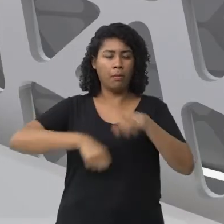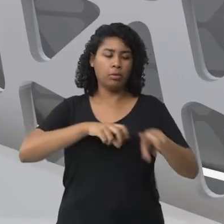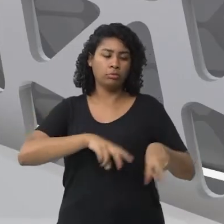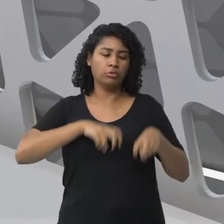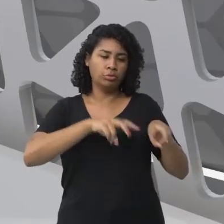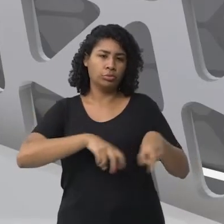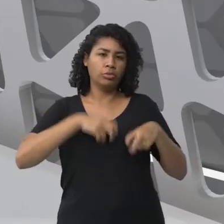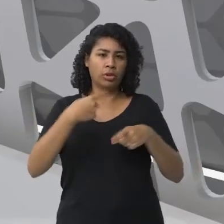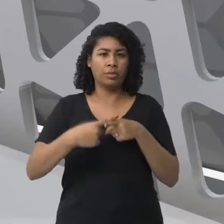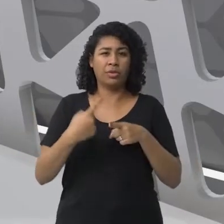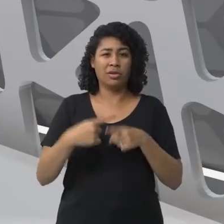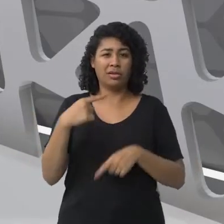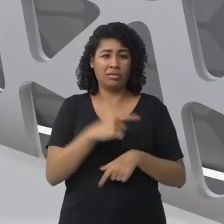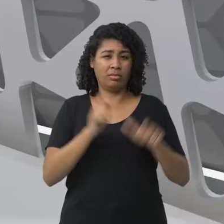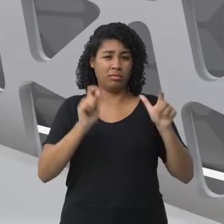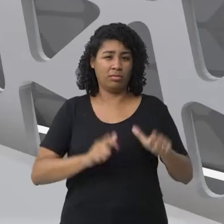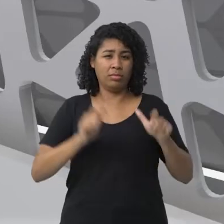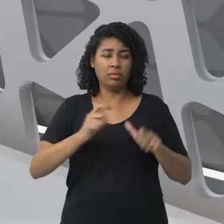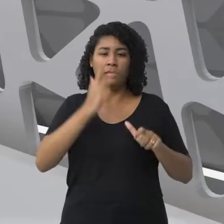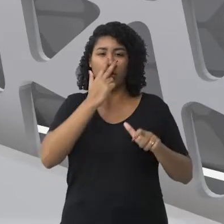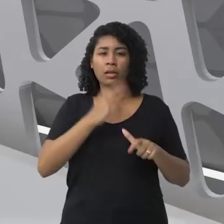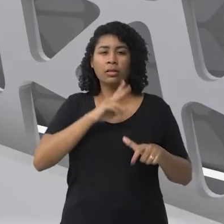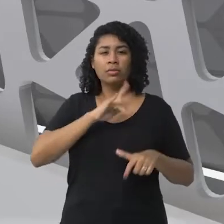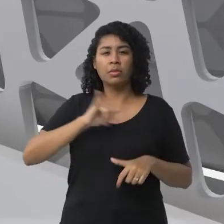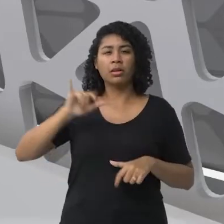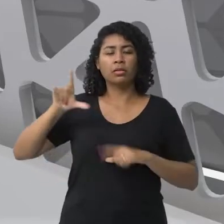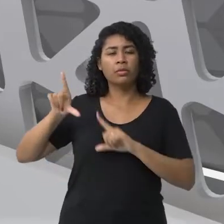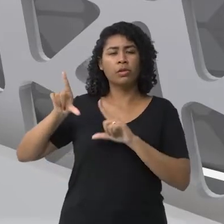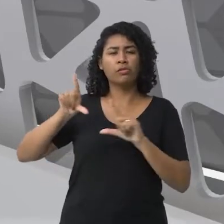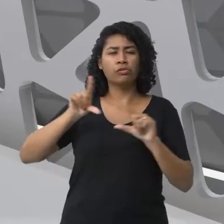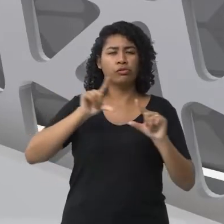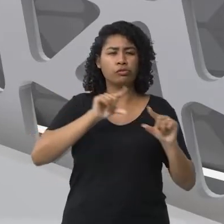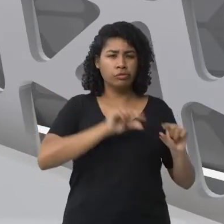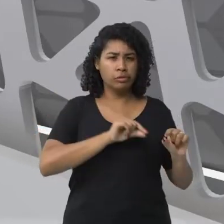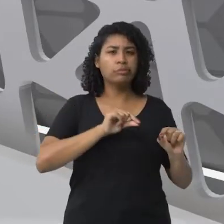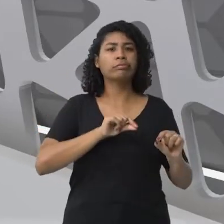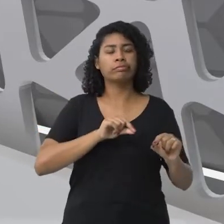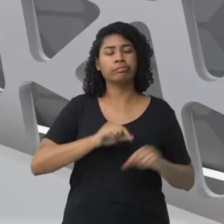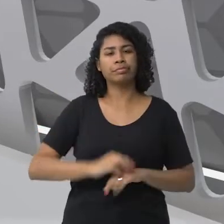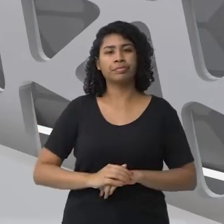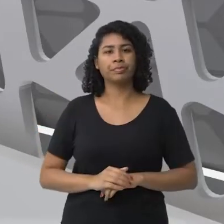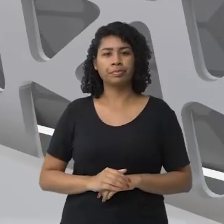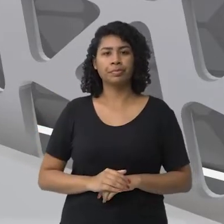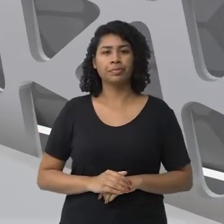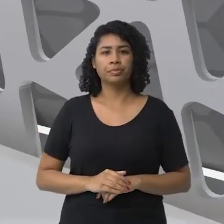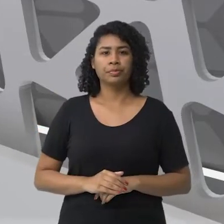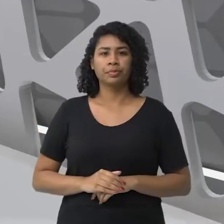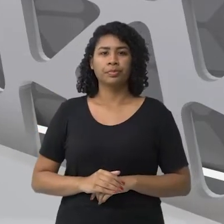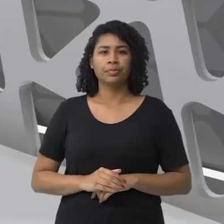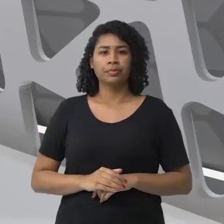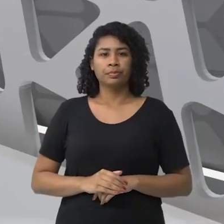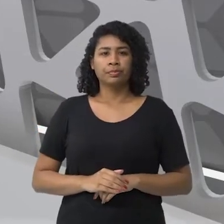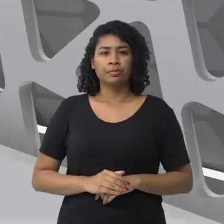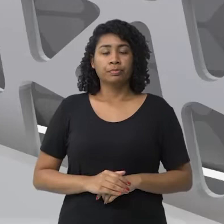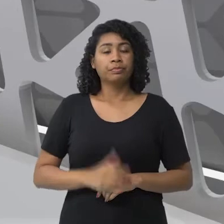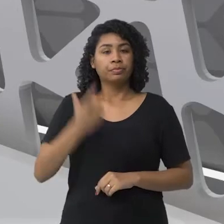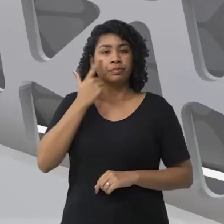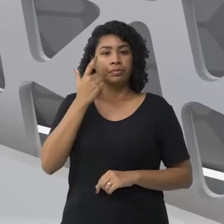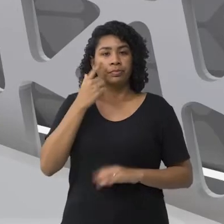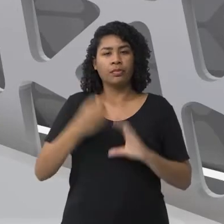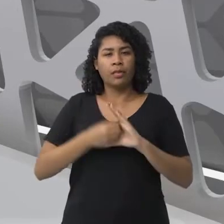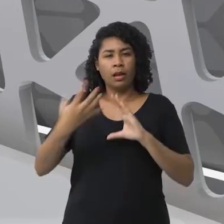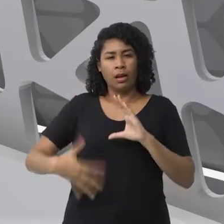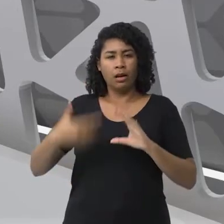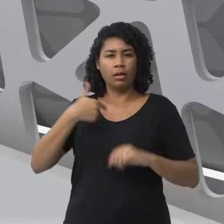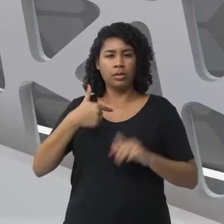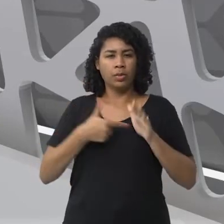faz com que essa vegetação venha perdendo a cada vez mais seu espaço para essas atividades. Aí agora, nas características que eu já